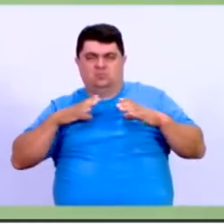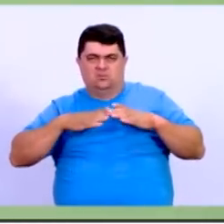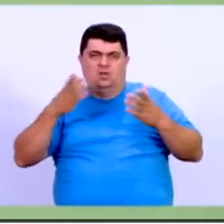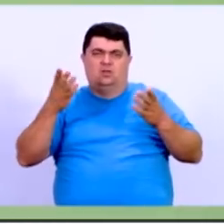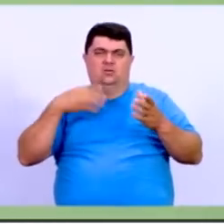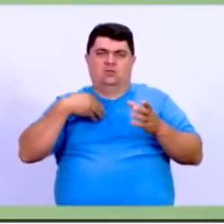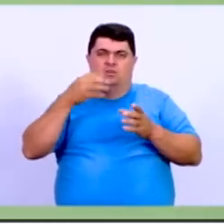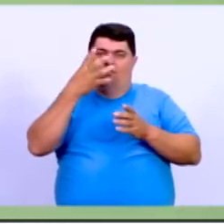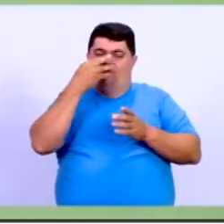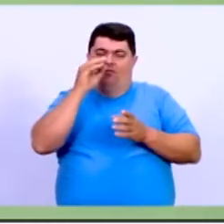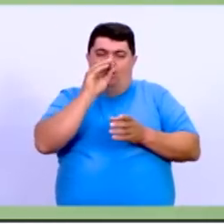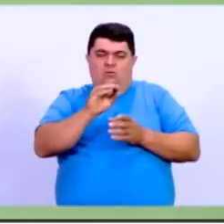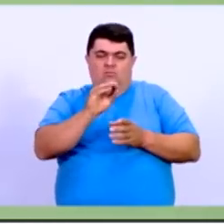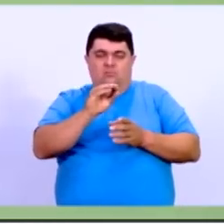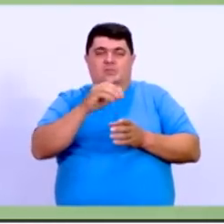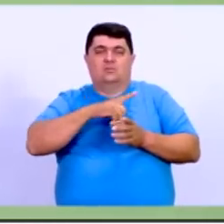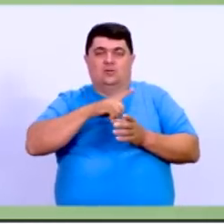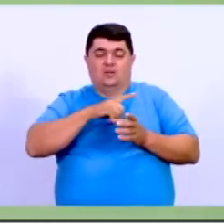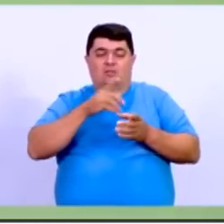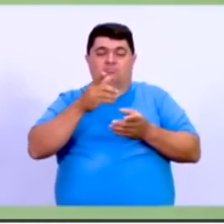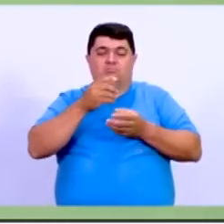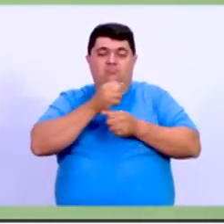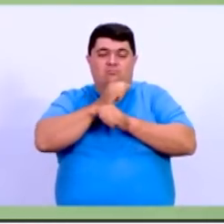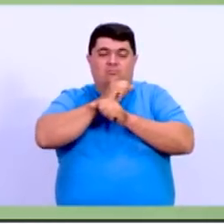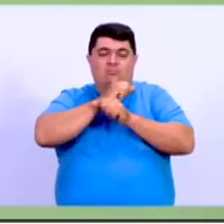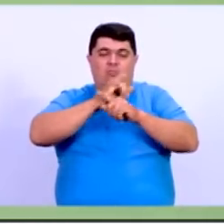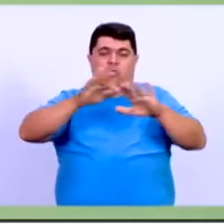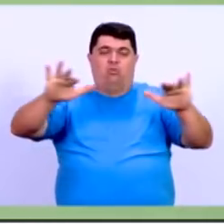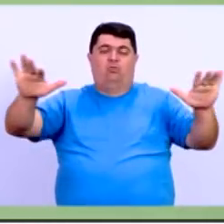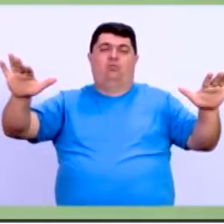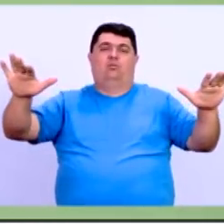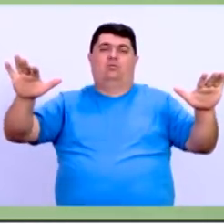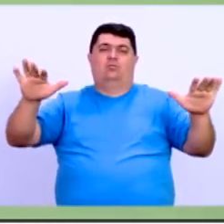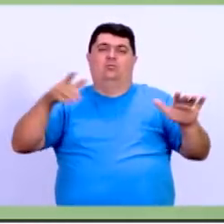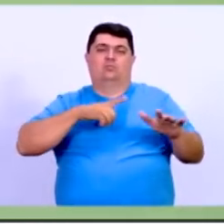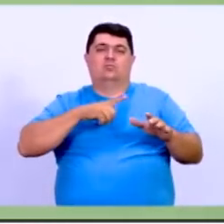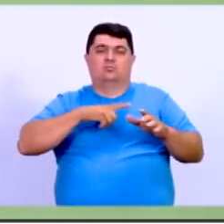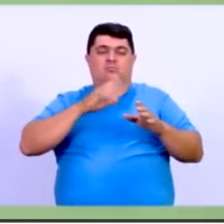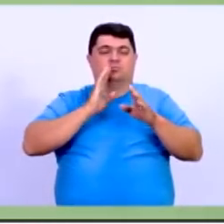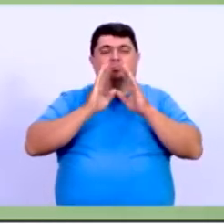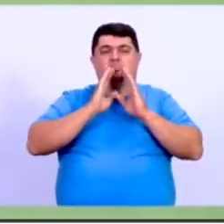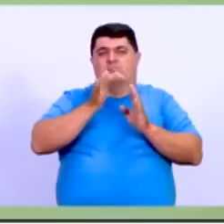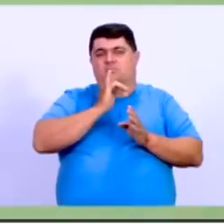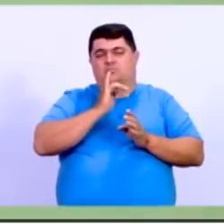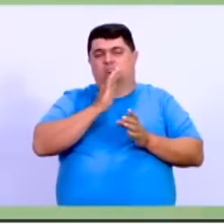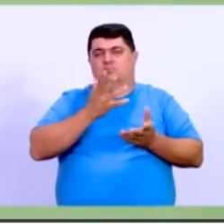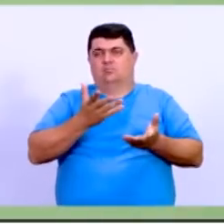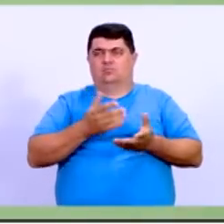fazendo o que ali, na verdade? Fazendo um compartilhamento dessa foto, né, naquela rede social. Tudo bem?